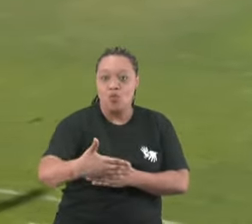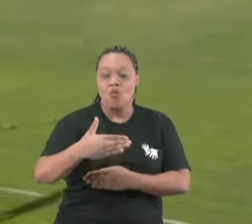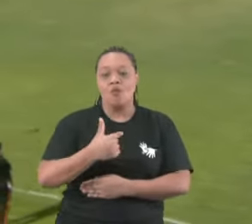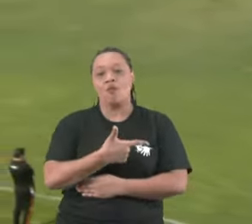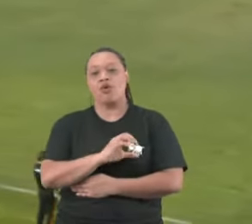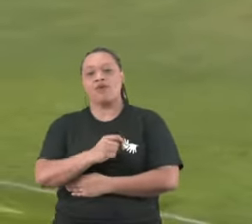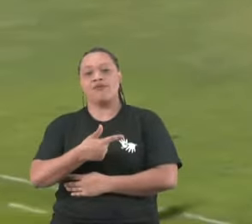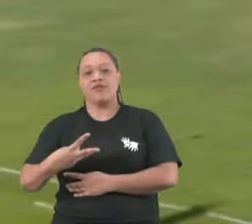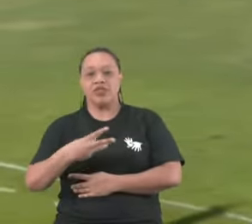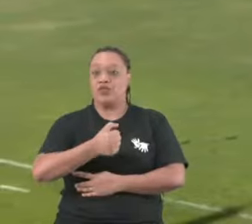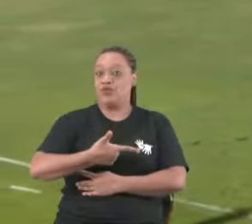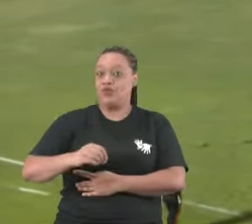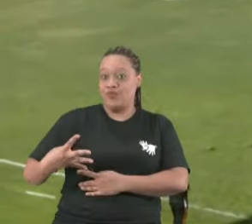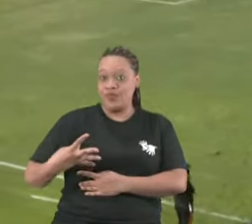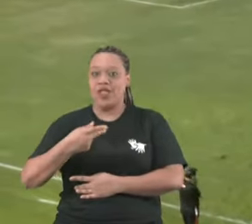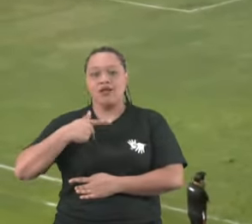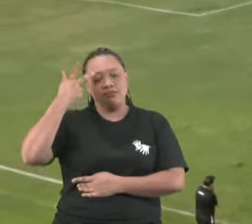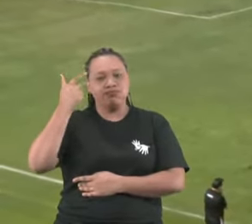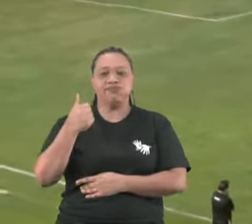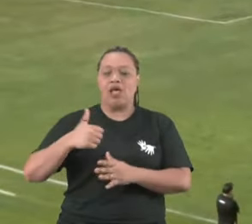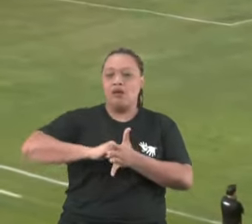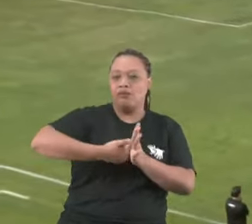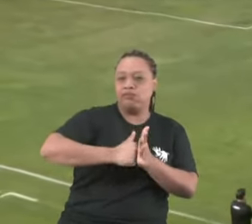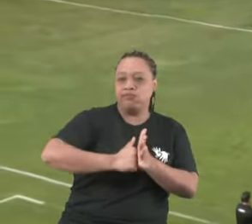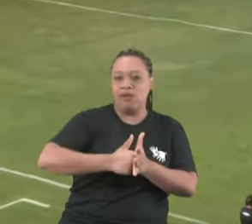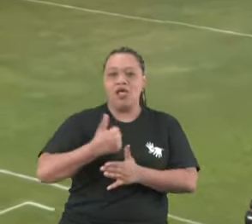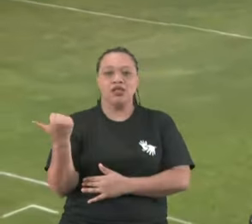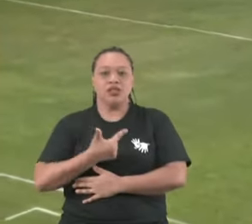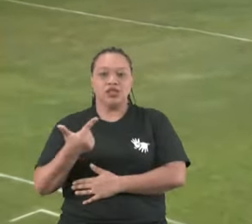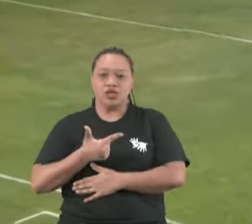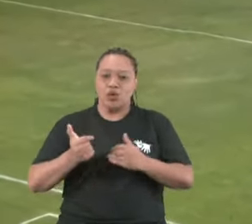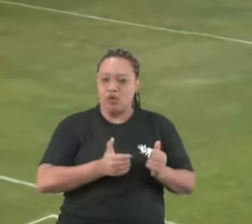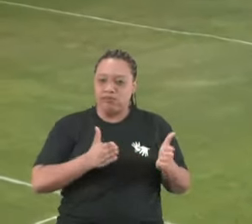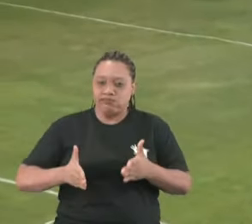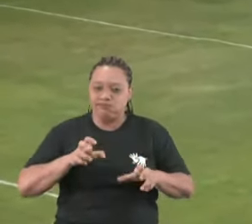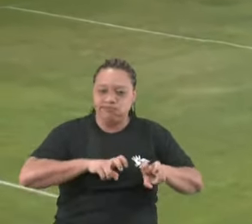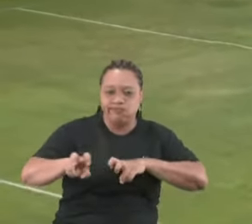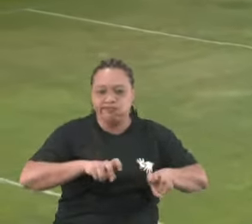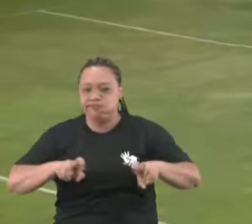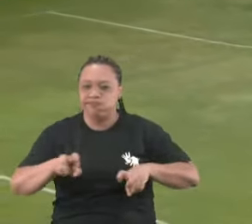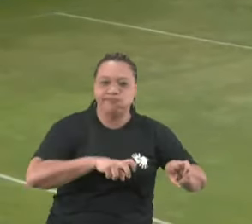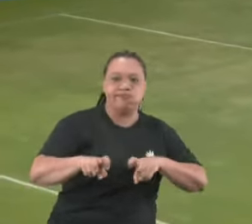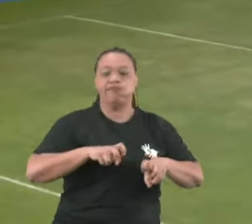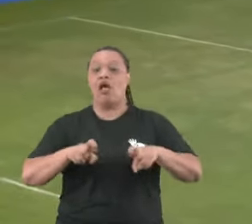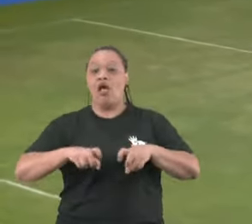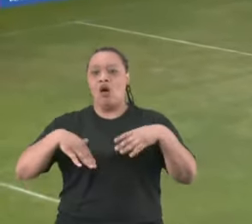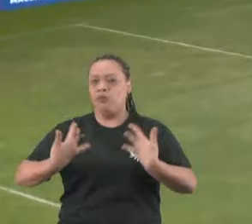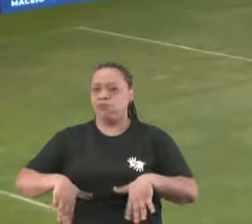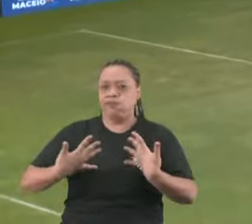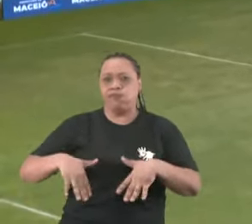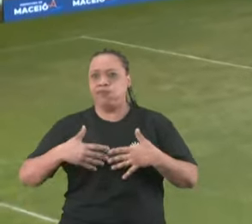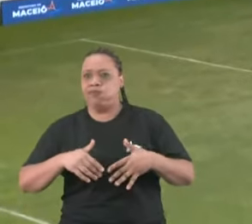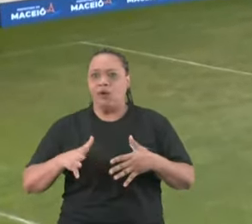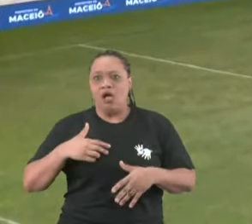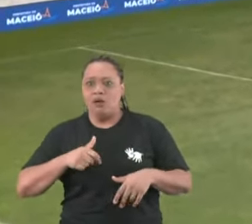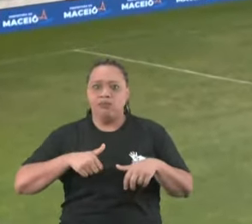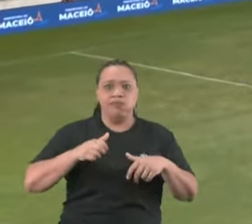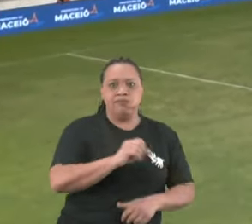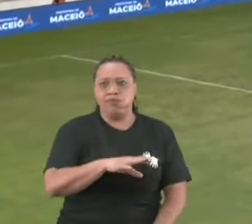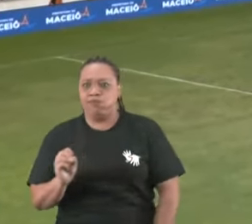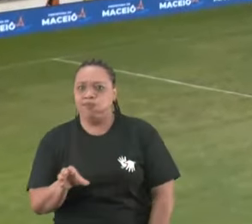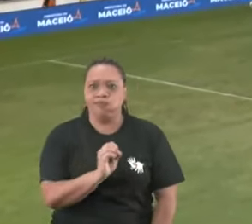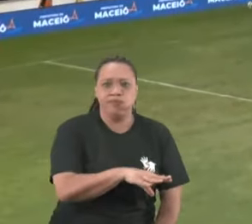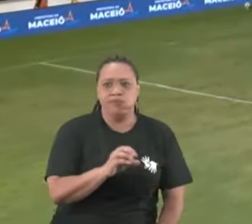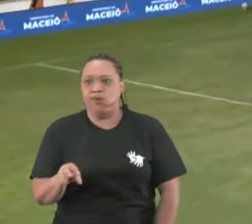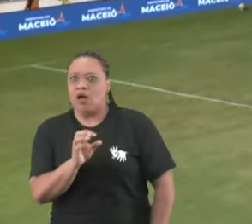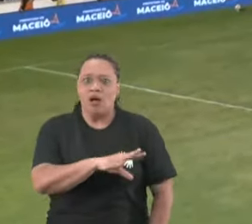2023-2024, portanto aí o zagueiro com a sua segunda temporada. Olha ele tendo que ter trabalho, Aleph faz o passe, se lamenta